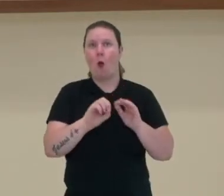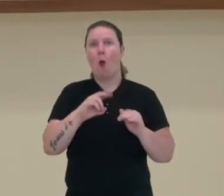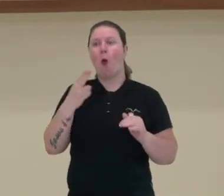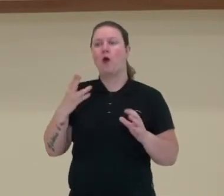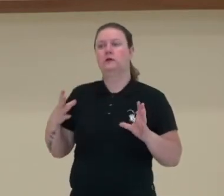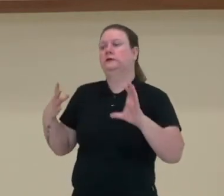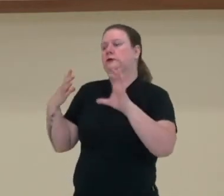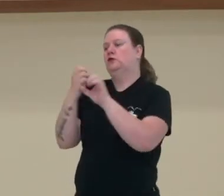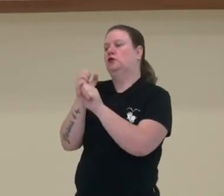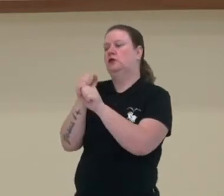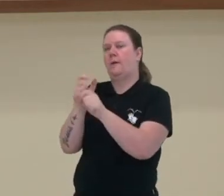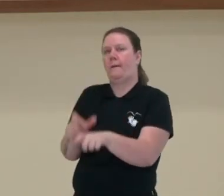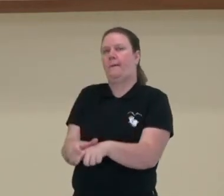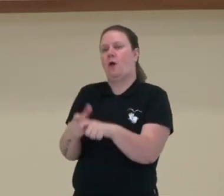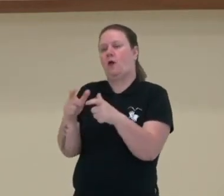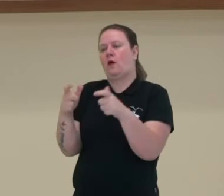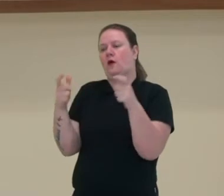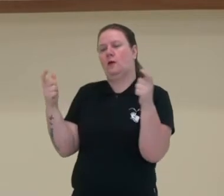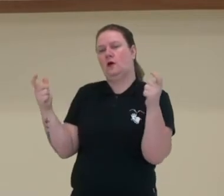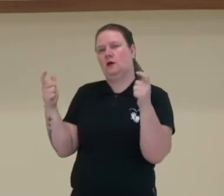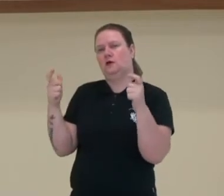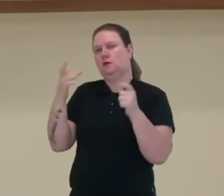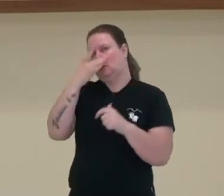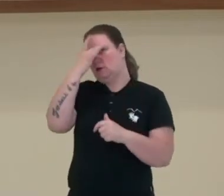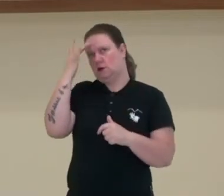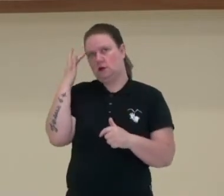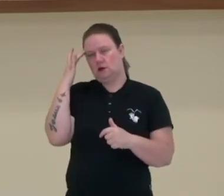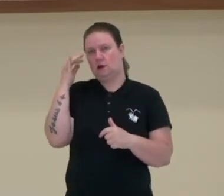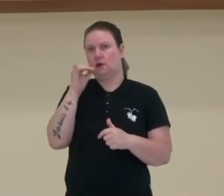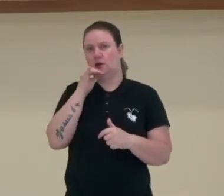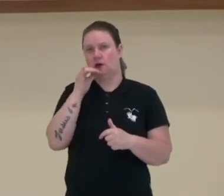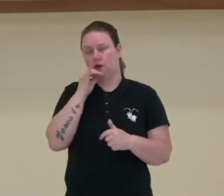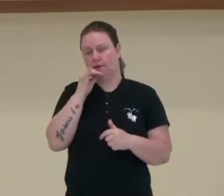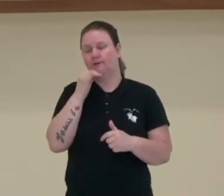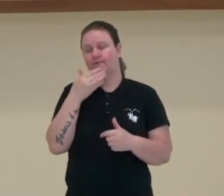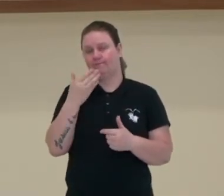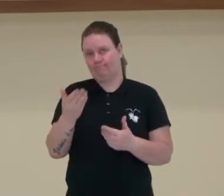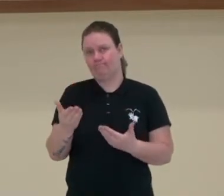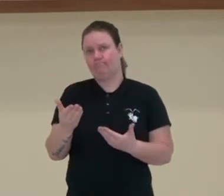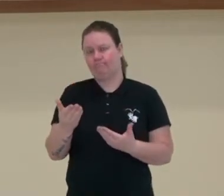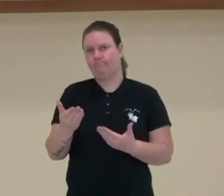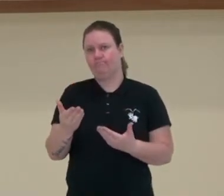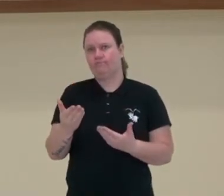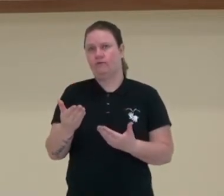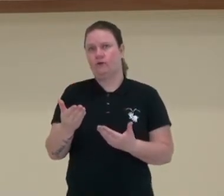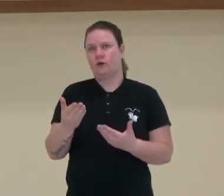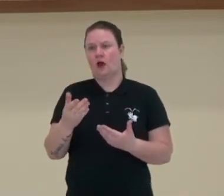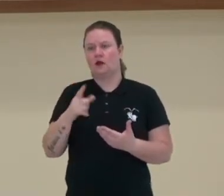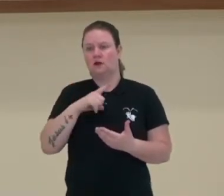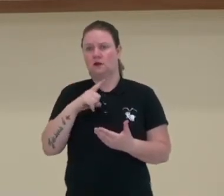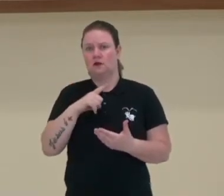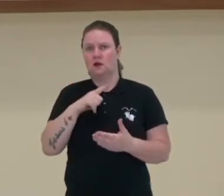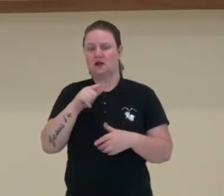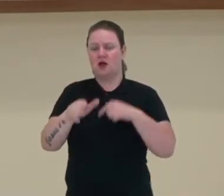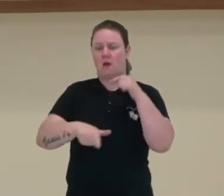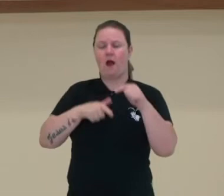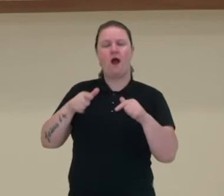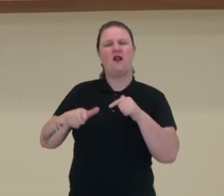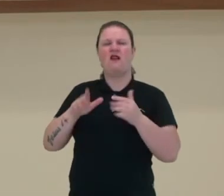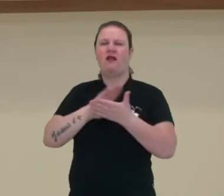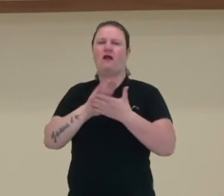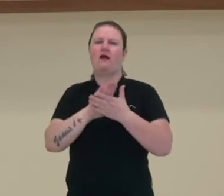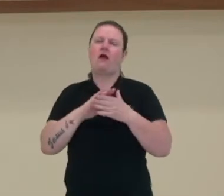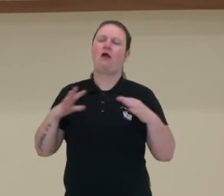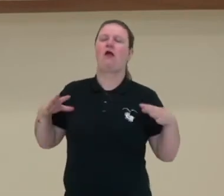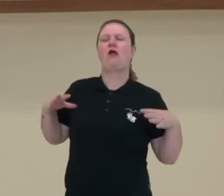de pessoas. Como, por exemplo, explorando uma classe inteira. Que aí a pessoa não trabalha e vive às